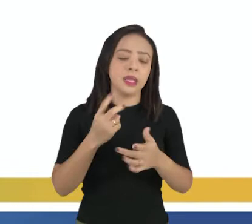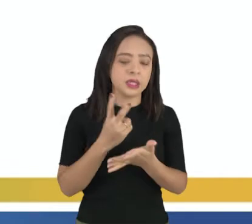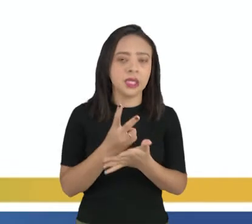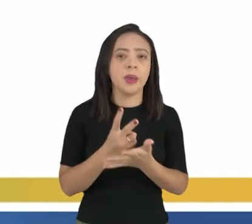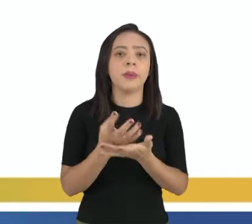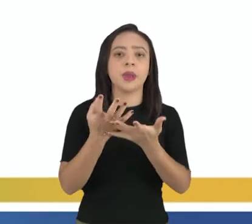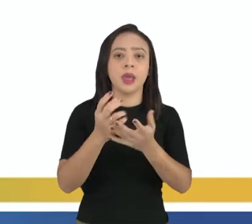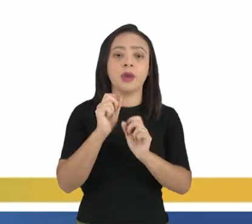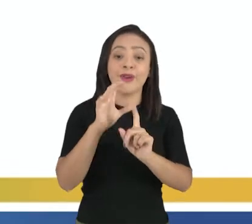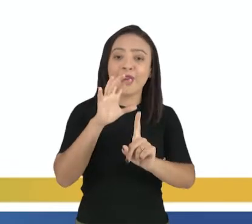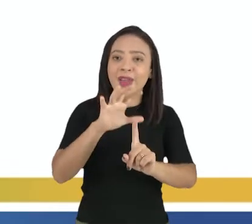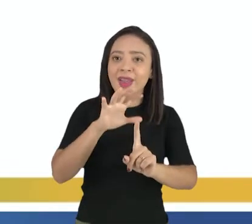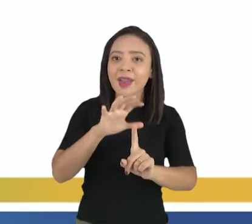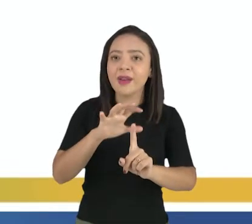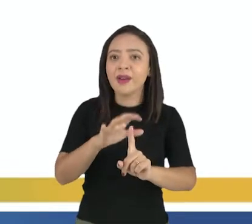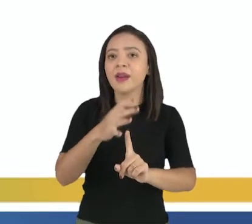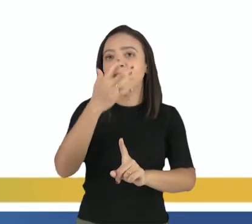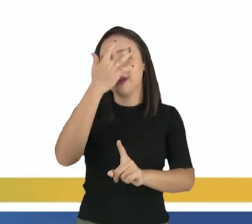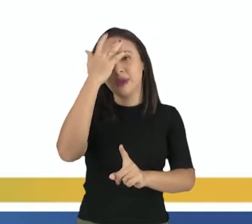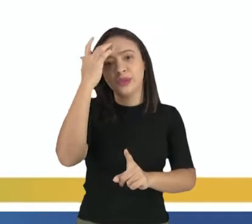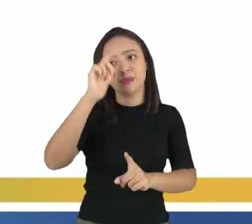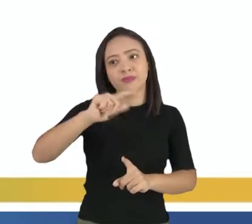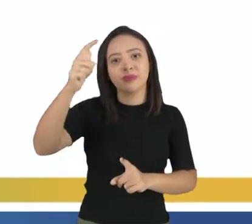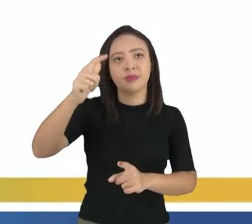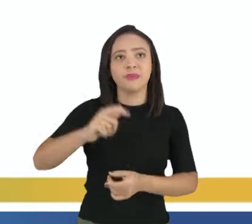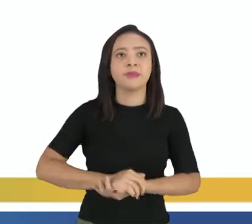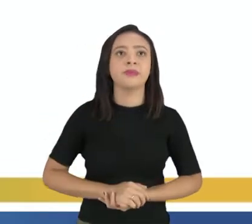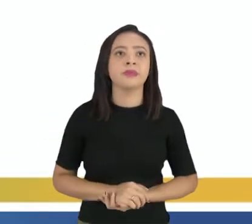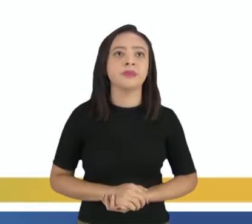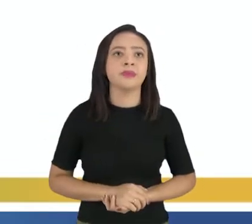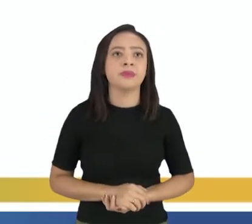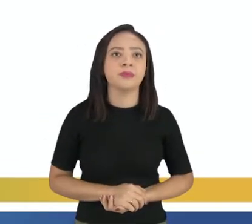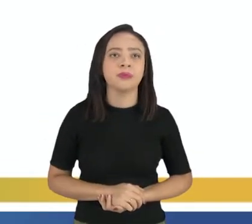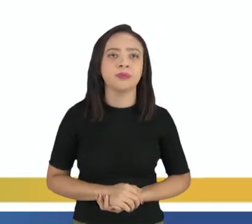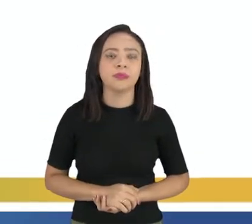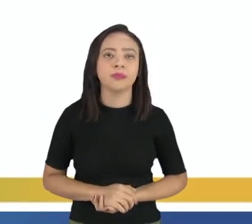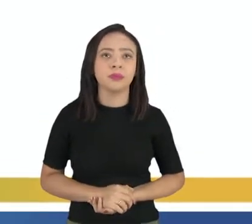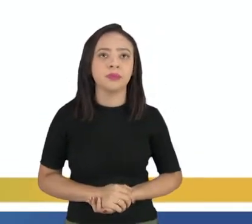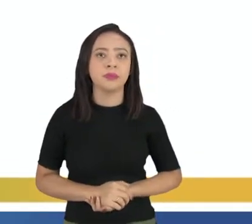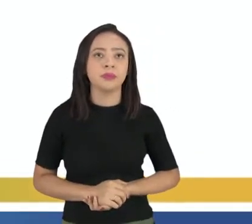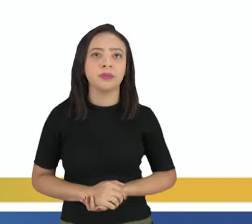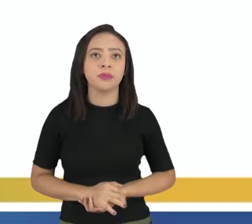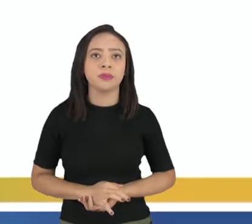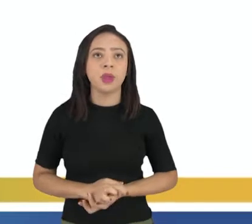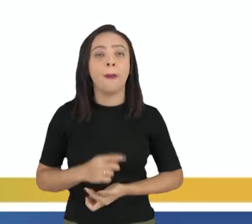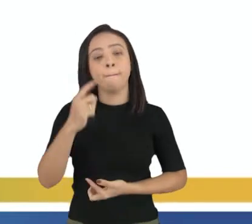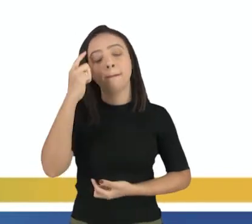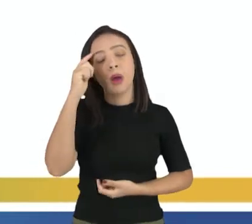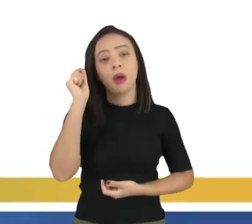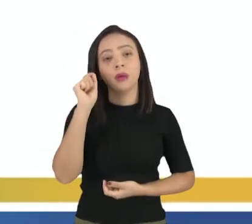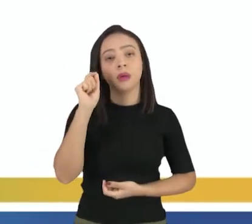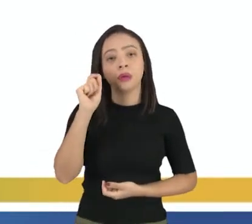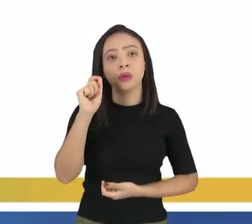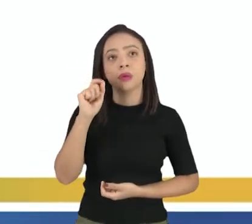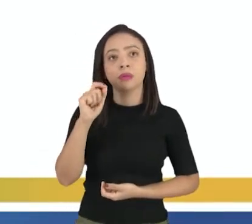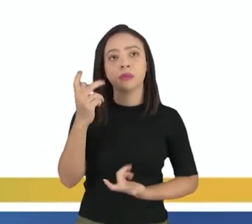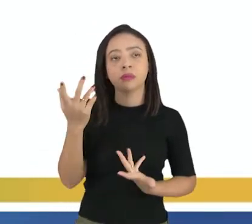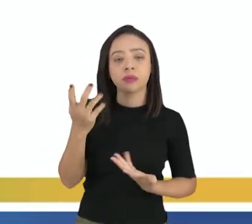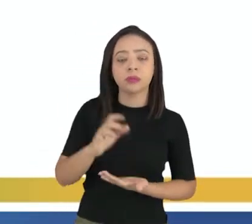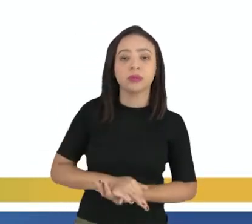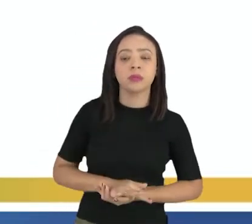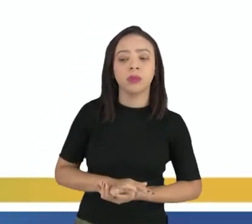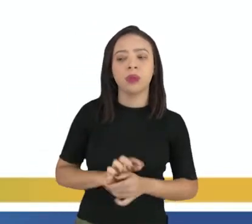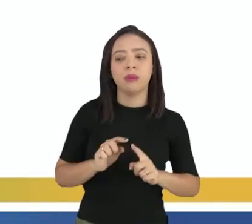buscando influenciar o comportamento de alguém. E aí nós vamos pensar o quê? Você, professora,